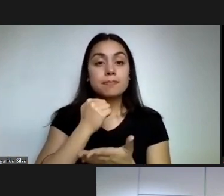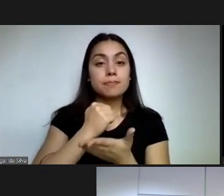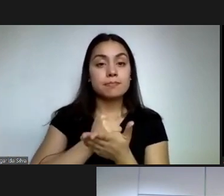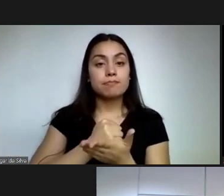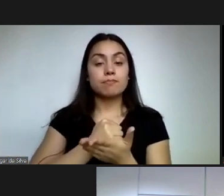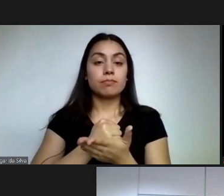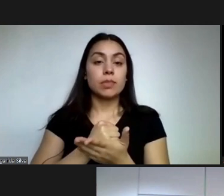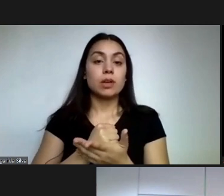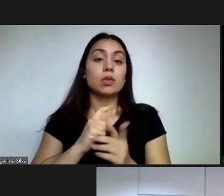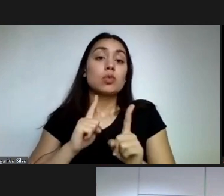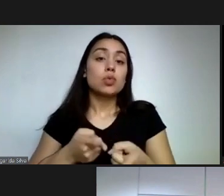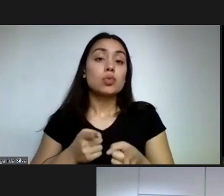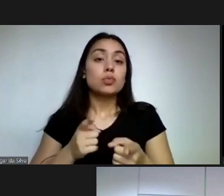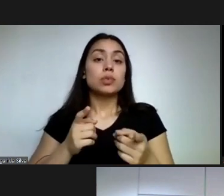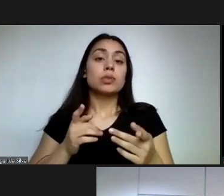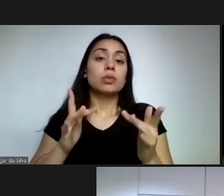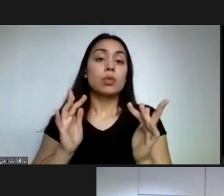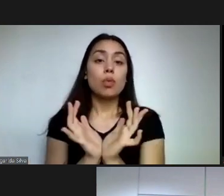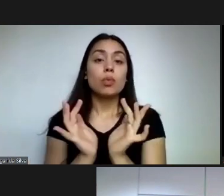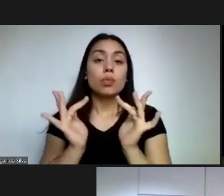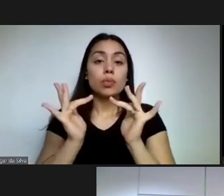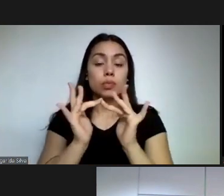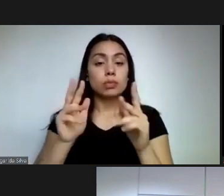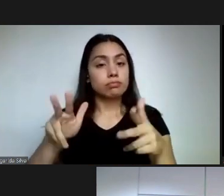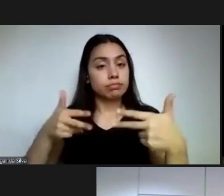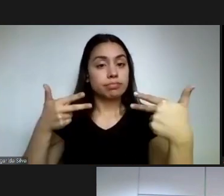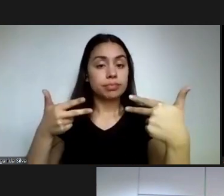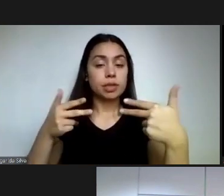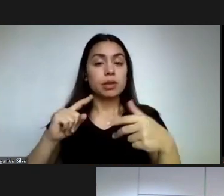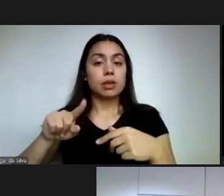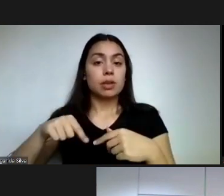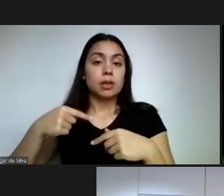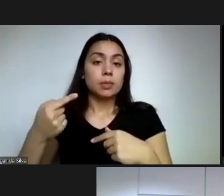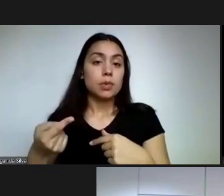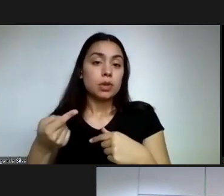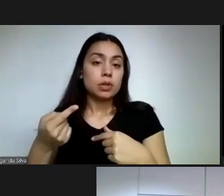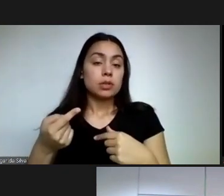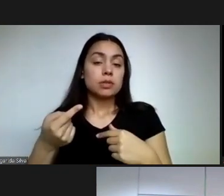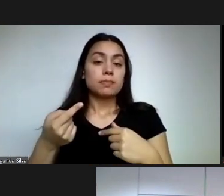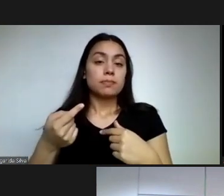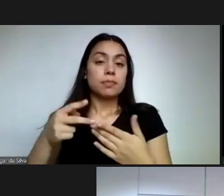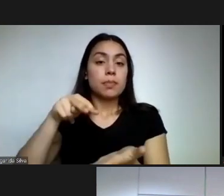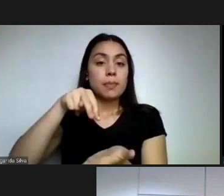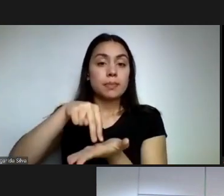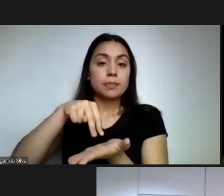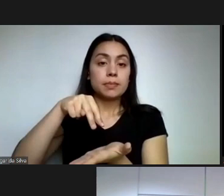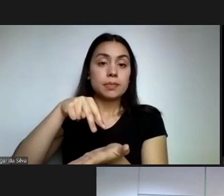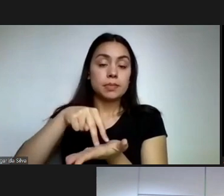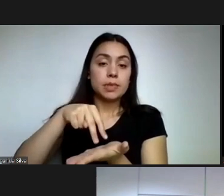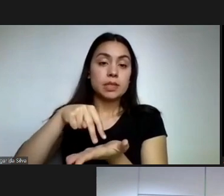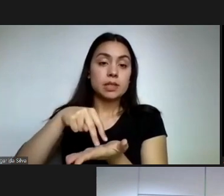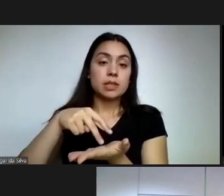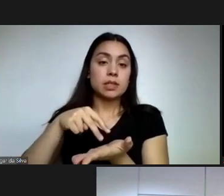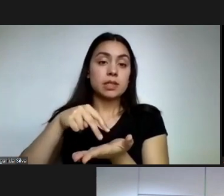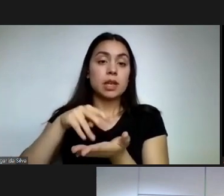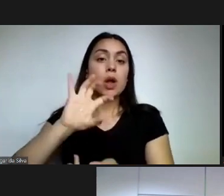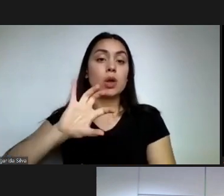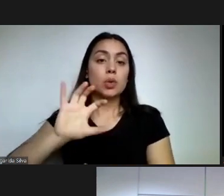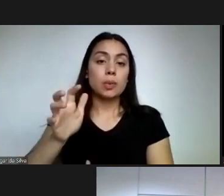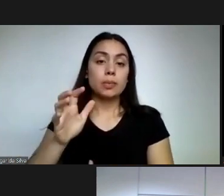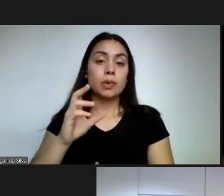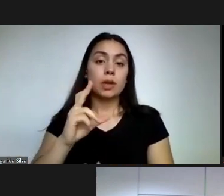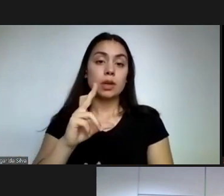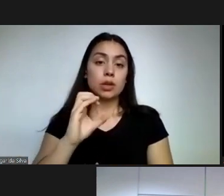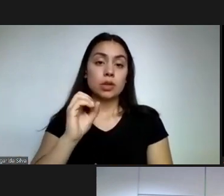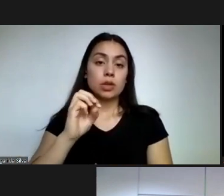por fruto da pandemia. Inicialmente estava previsto acontecer de forma residencial na Roménia, com o nosso parceiro da Roménia.